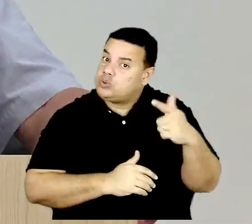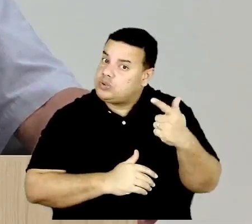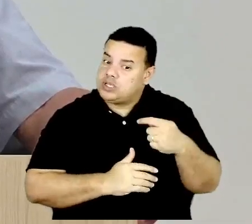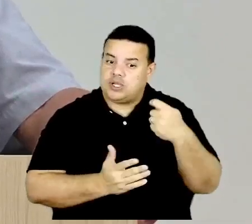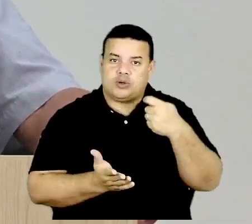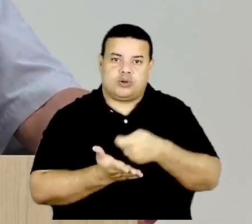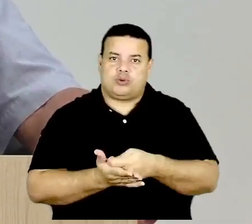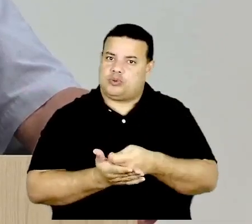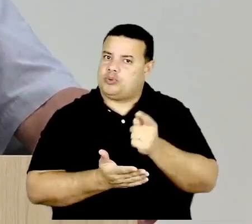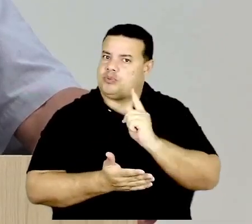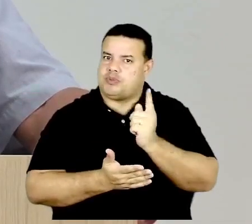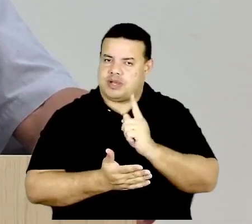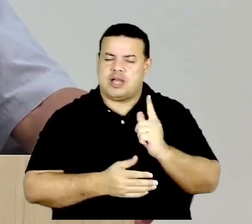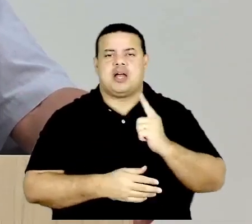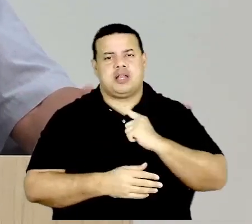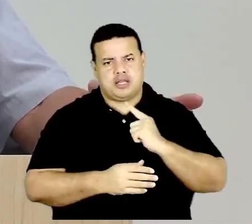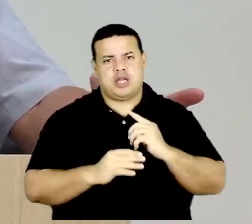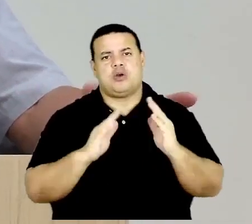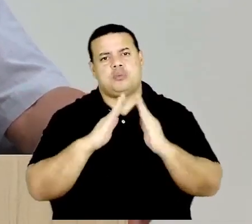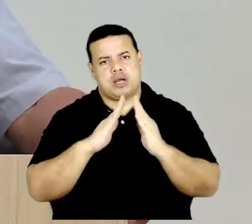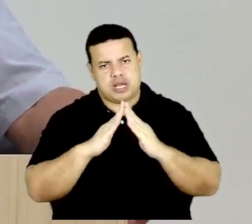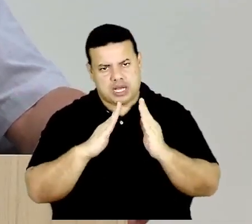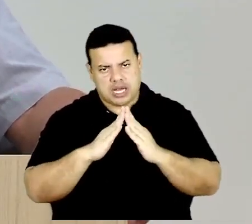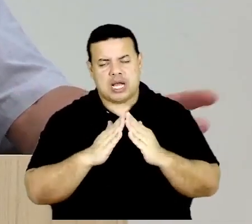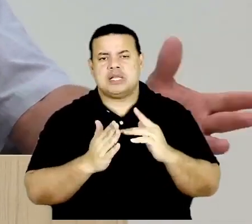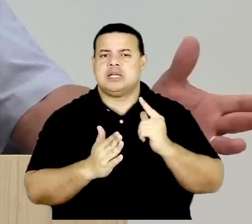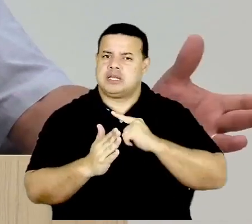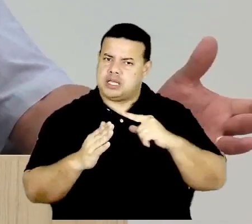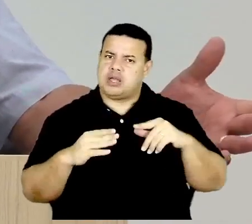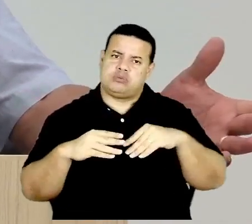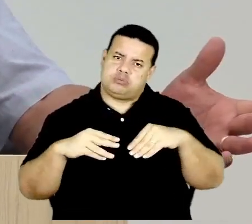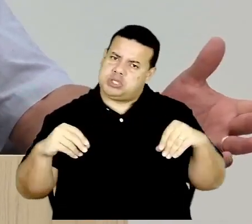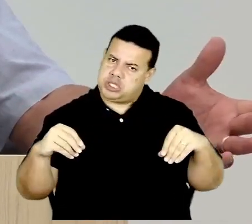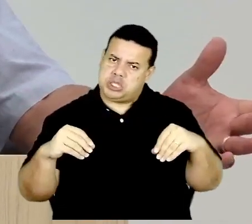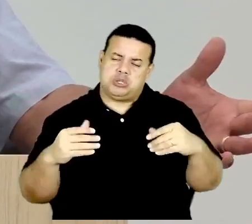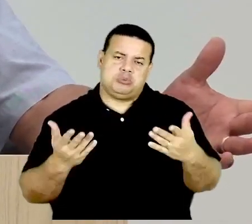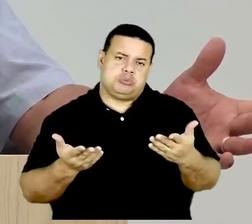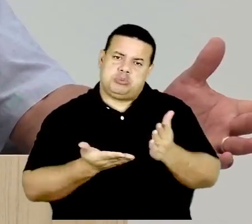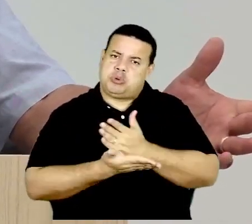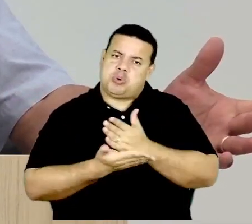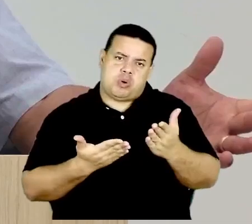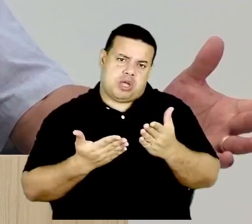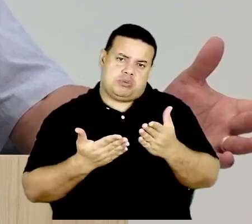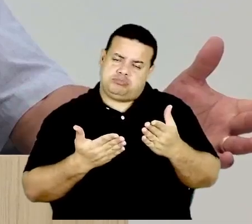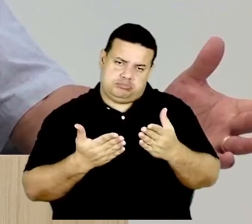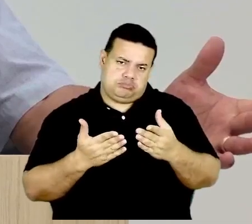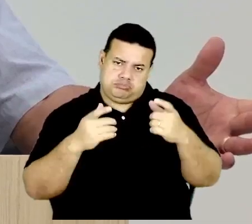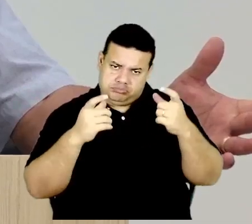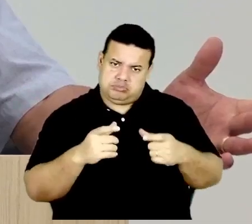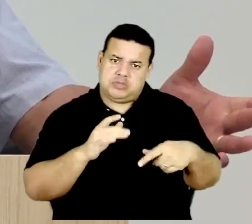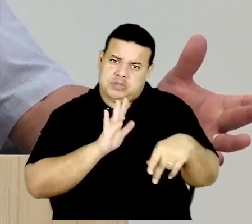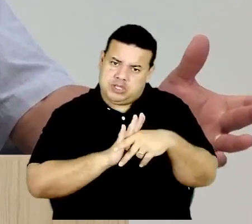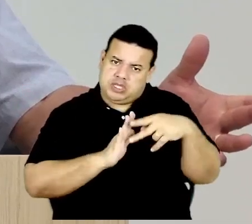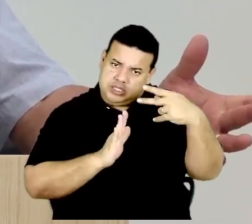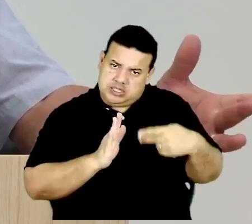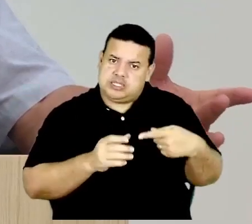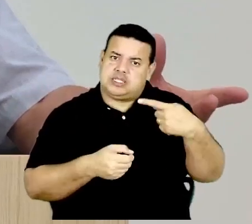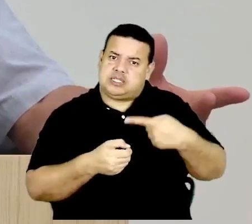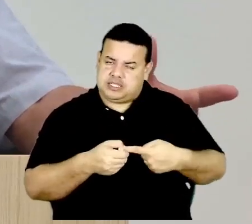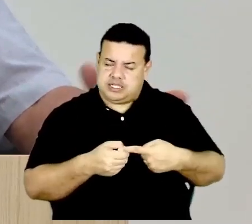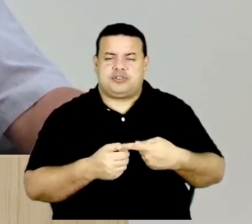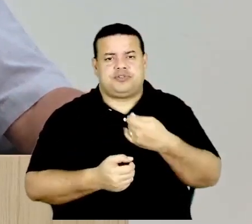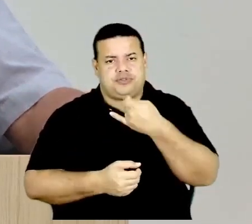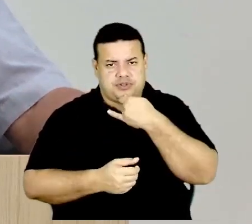tem uma casa, se você tem um imóvel, se você tem qualquer imóvel na nossa cidade, infelizmente, esse imposto não